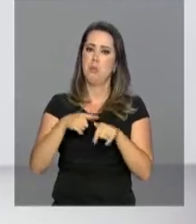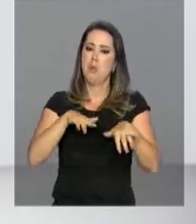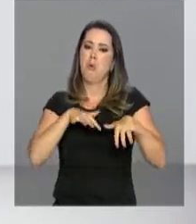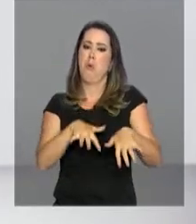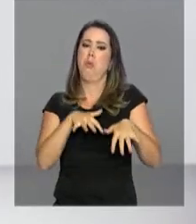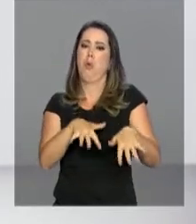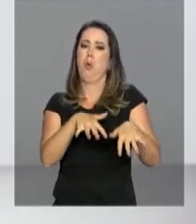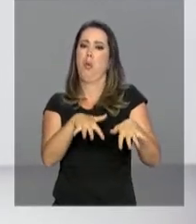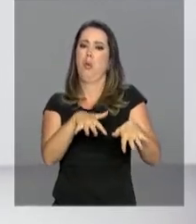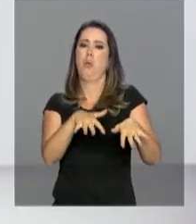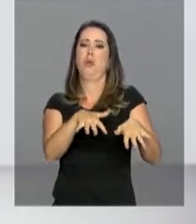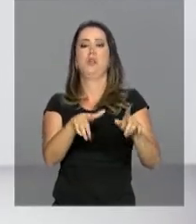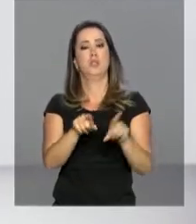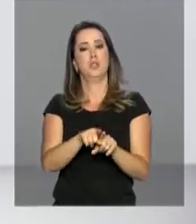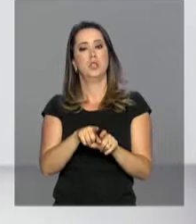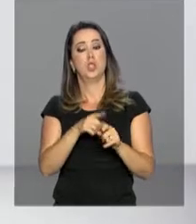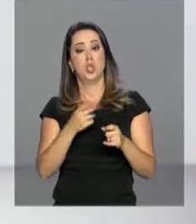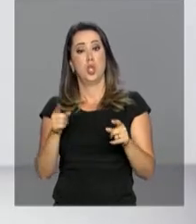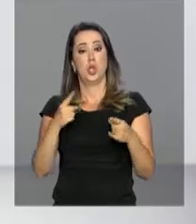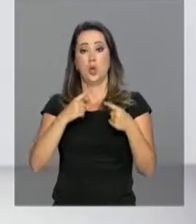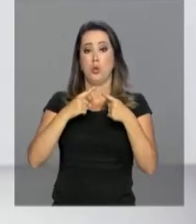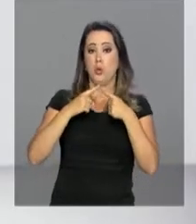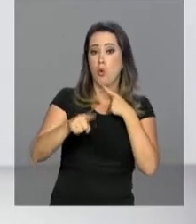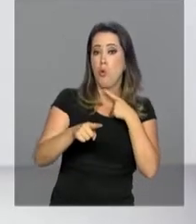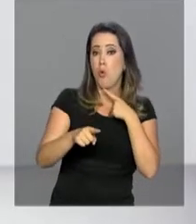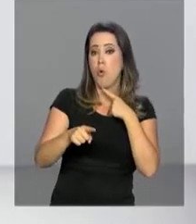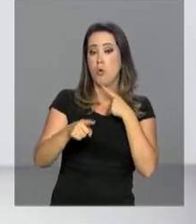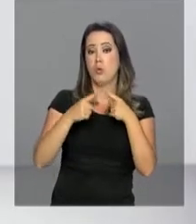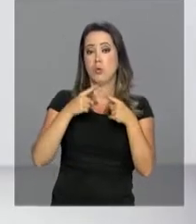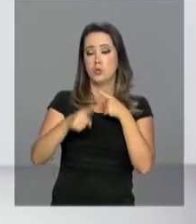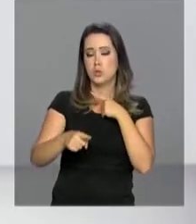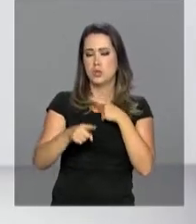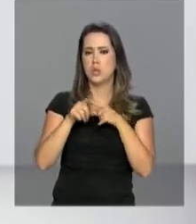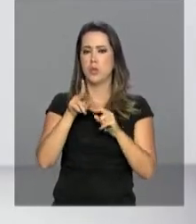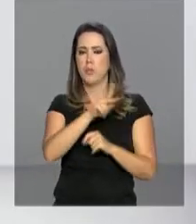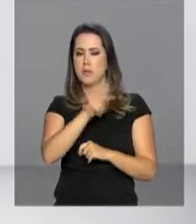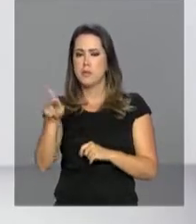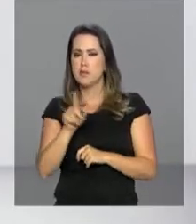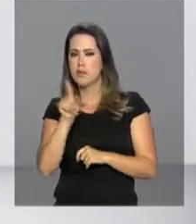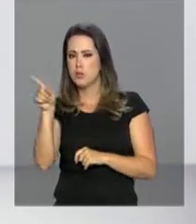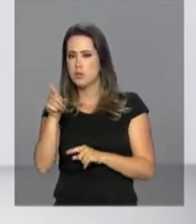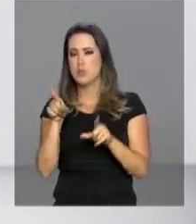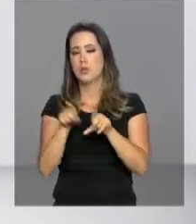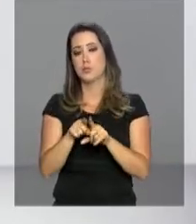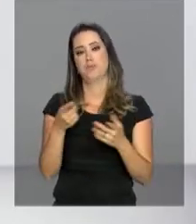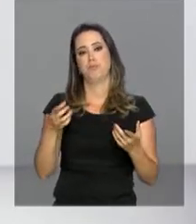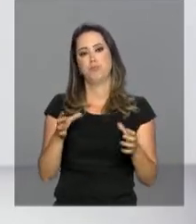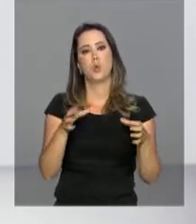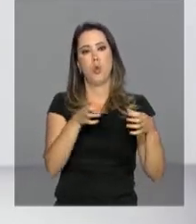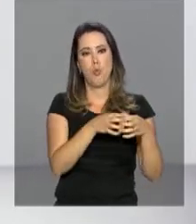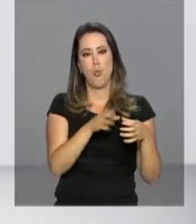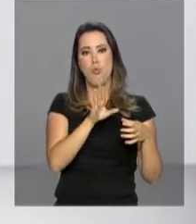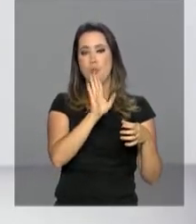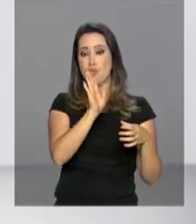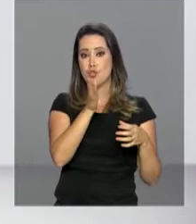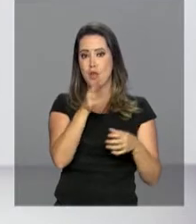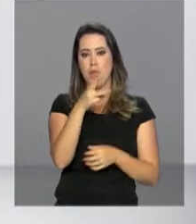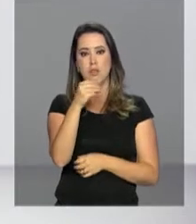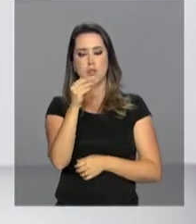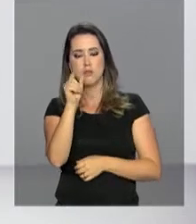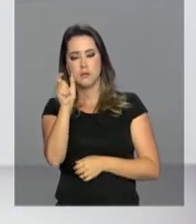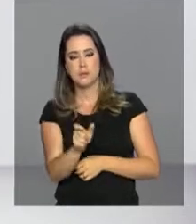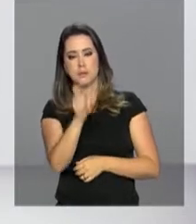contra o presidente daniel ortega organizações humanitárias calculam que cerca de 300 pessoas já morreram durante os